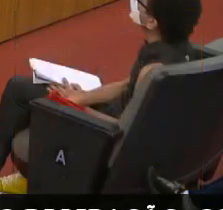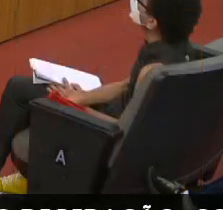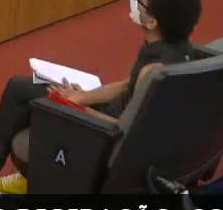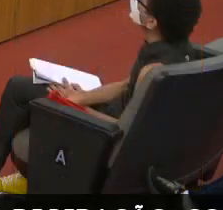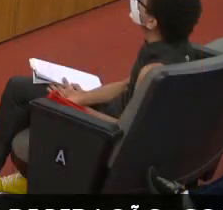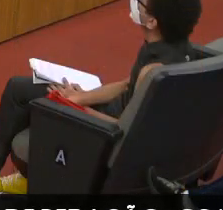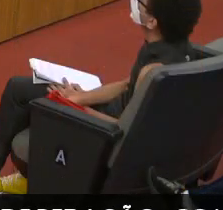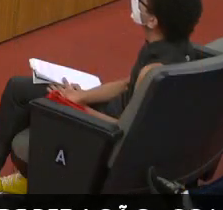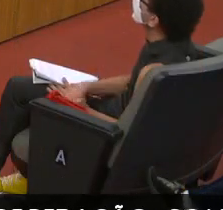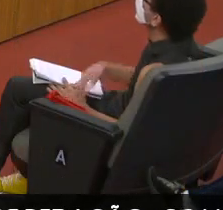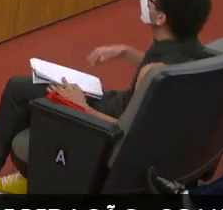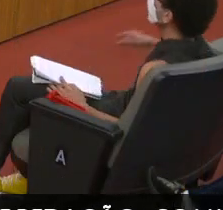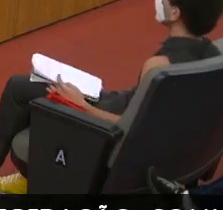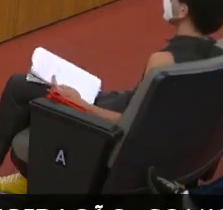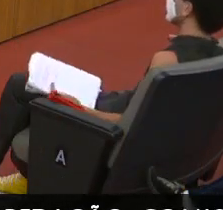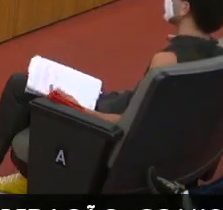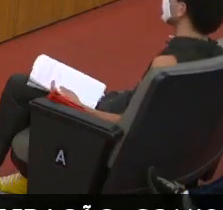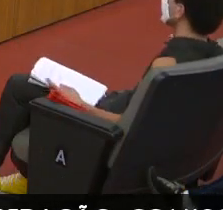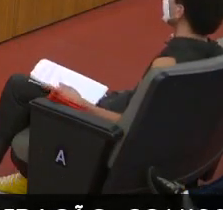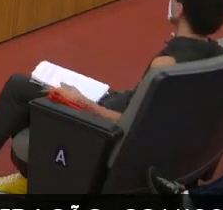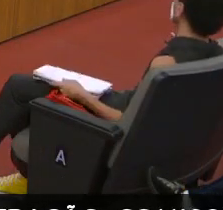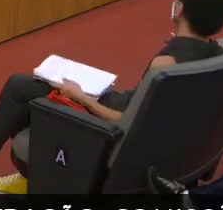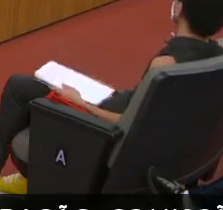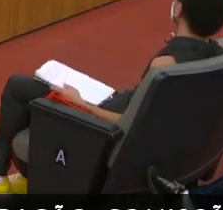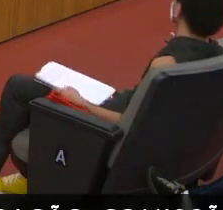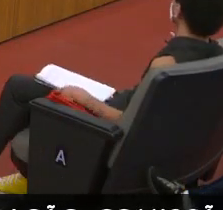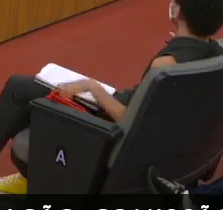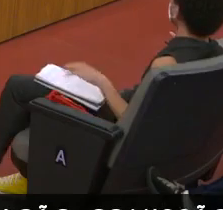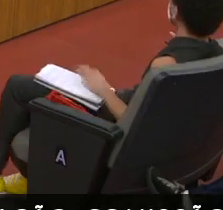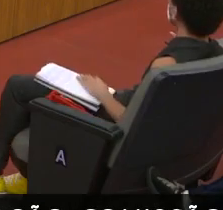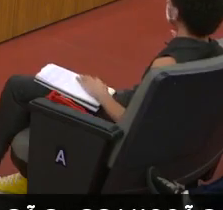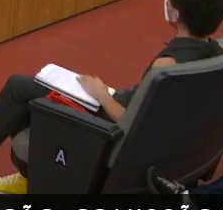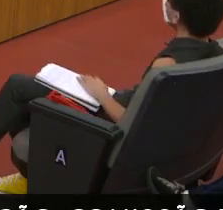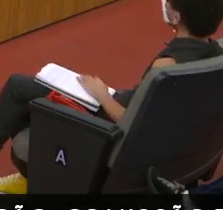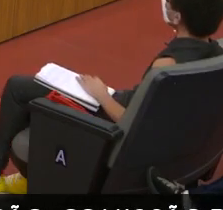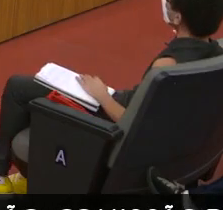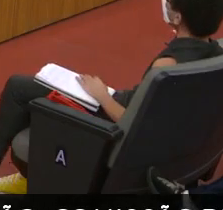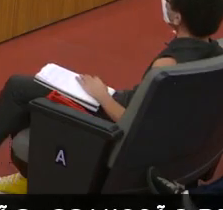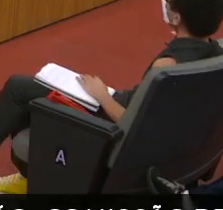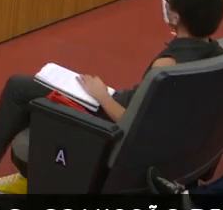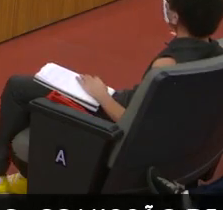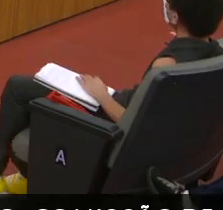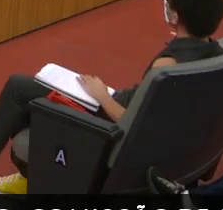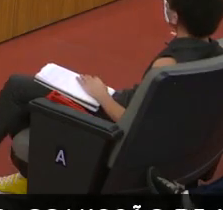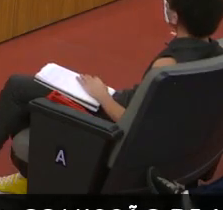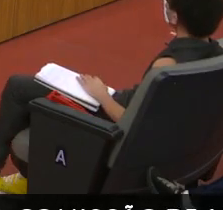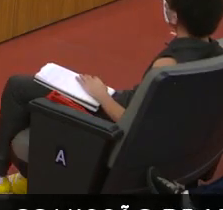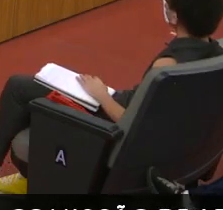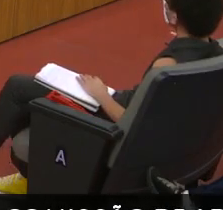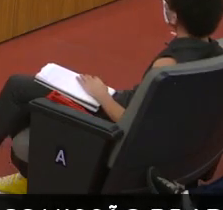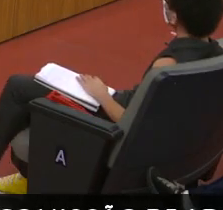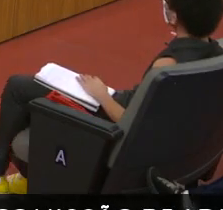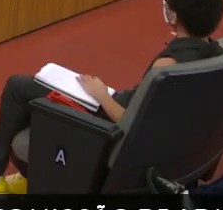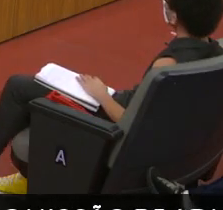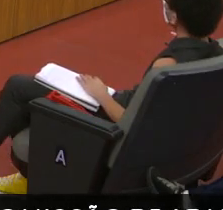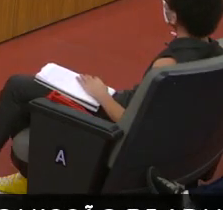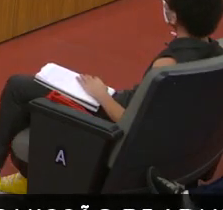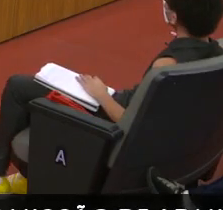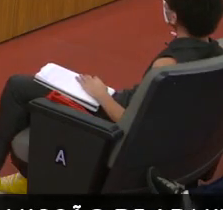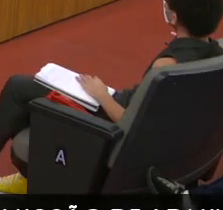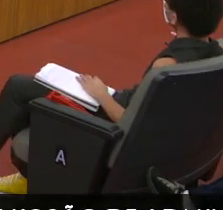e imediatamente passo a palavra, como eu e o deputado Marcos Lemos, chegamos de viagem, temos que voltar,